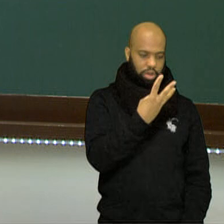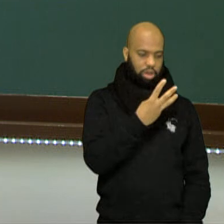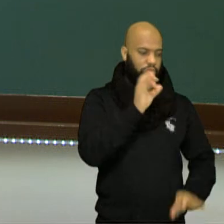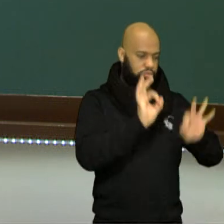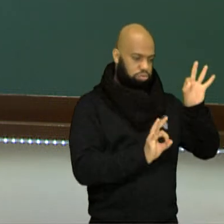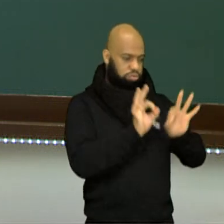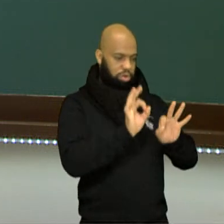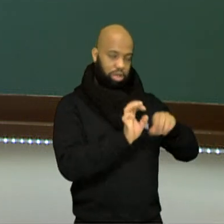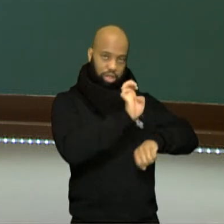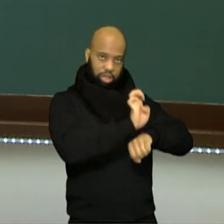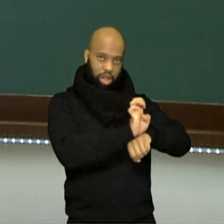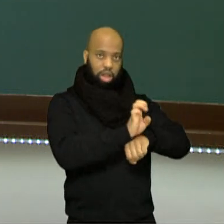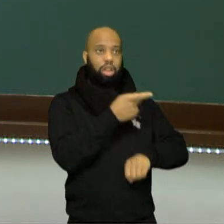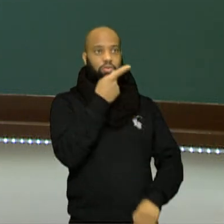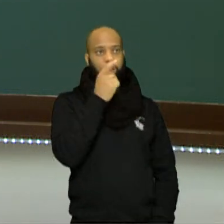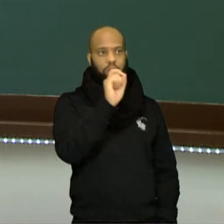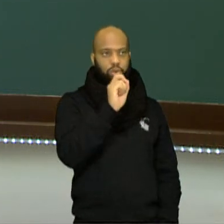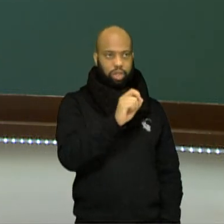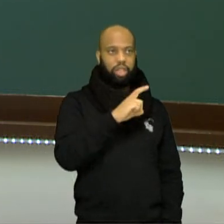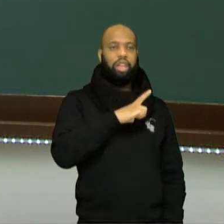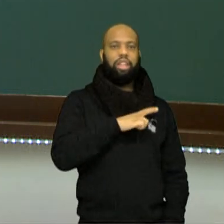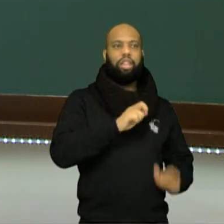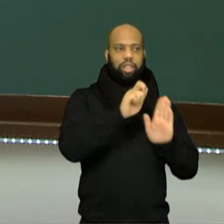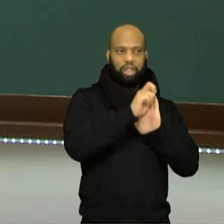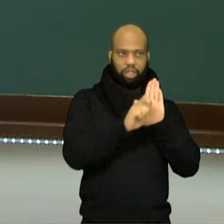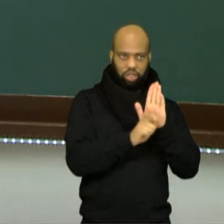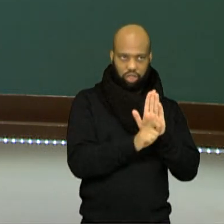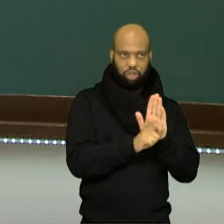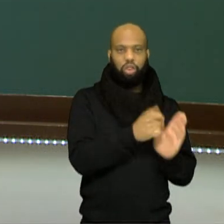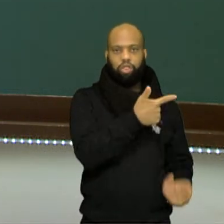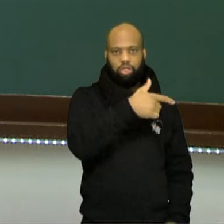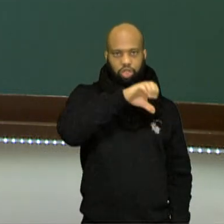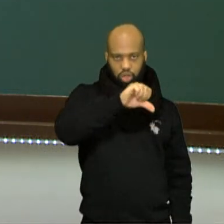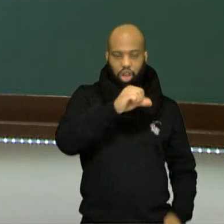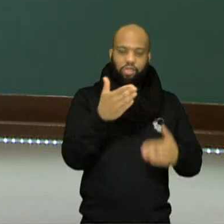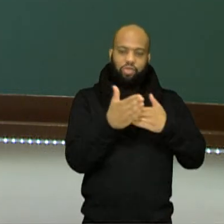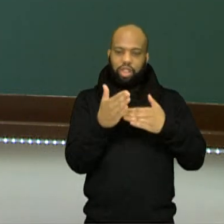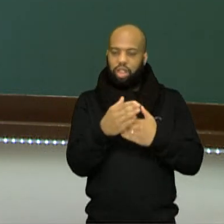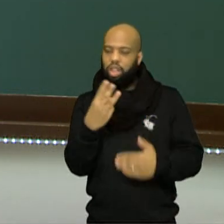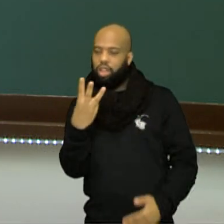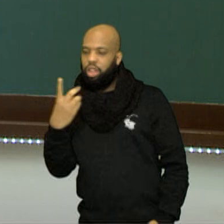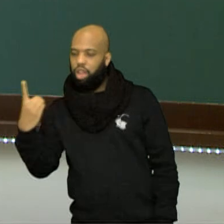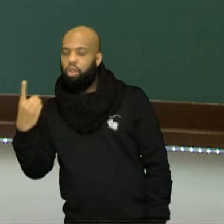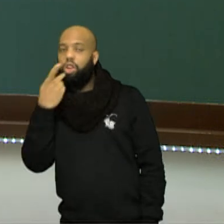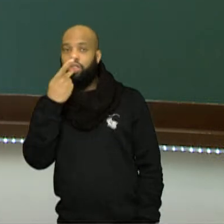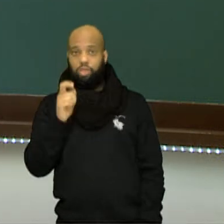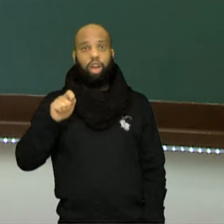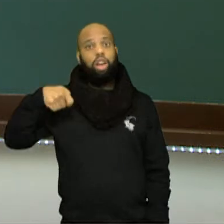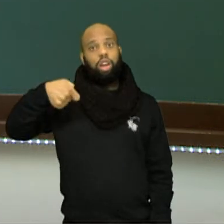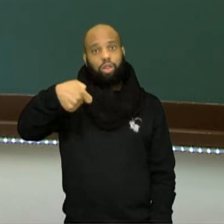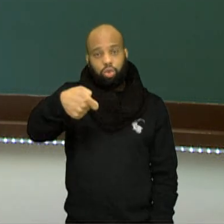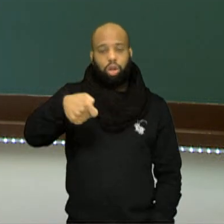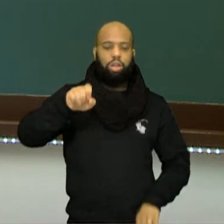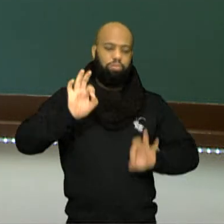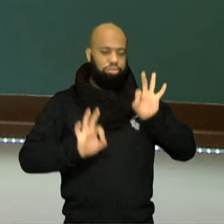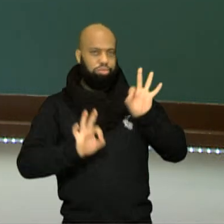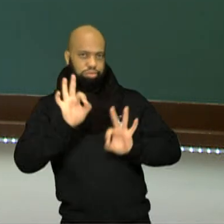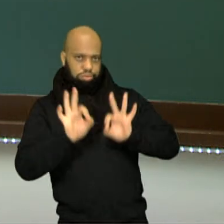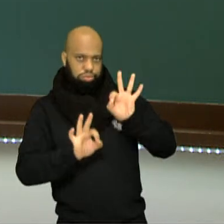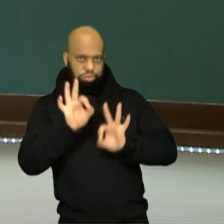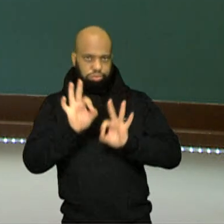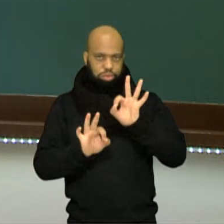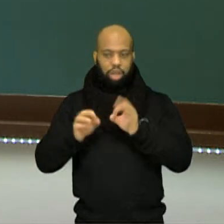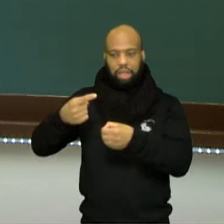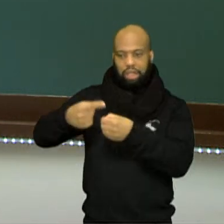dos Estados, é que constam artigos, então dos artigos 29 ao 31, que tratam justamente da